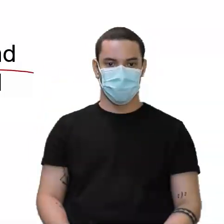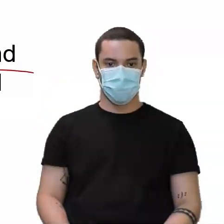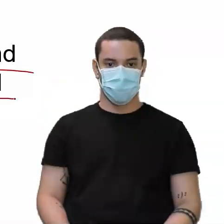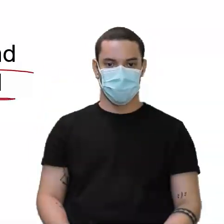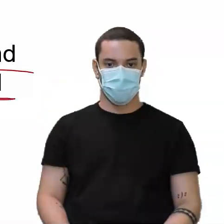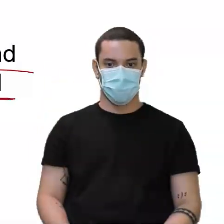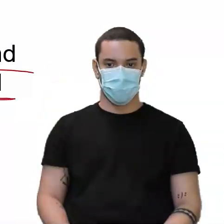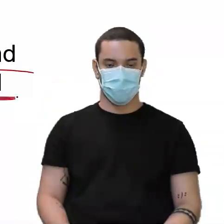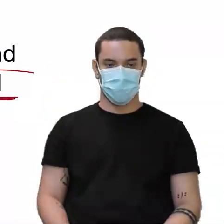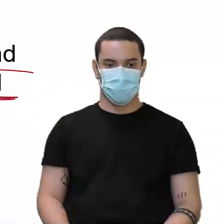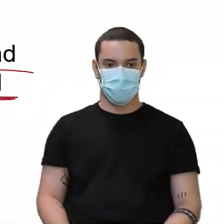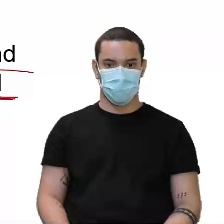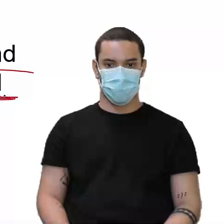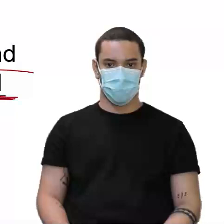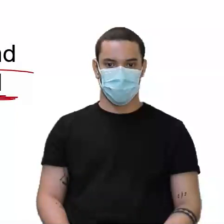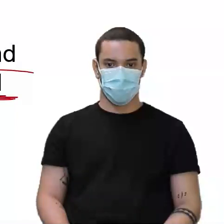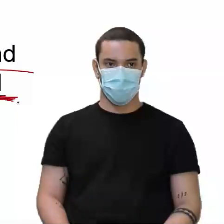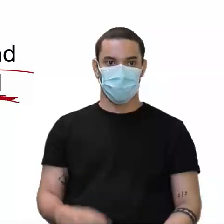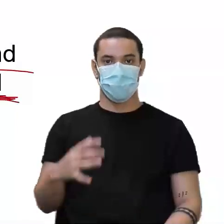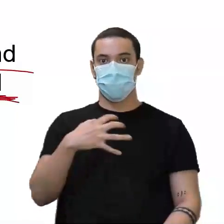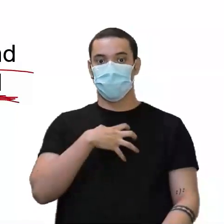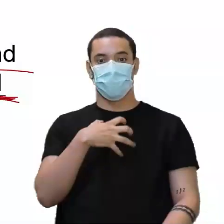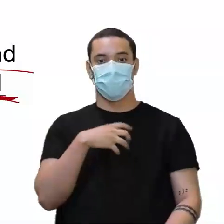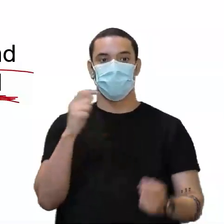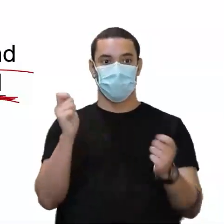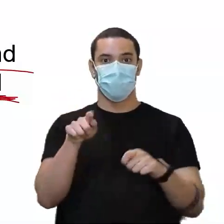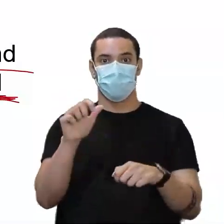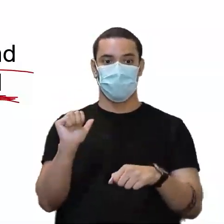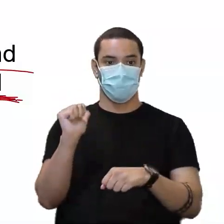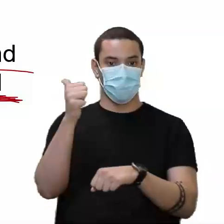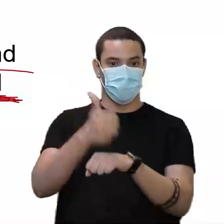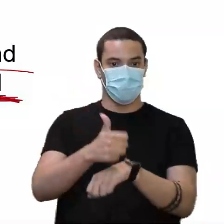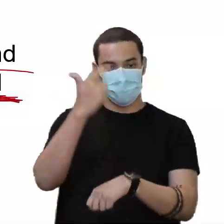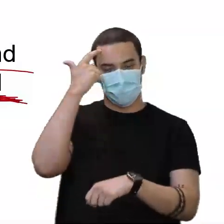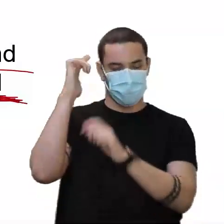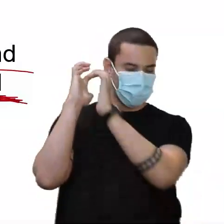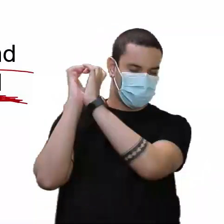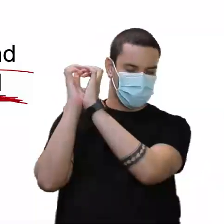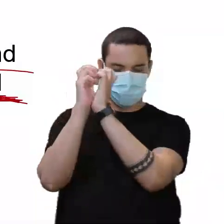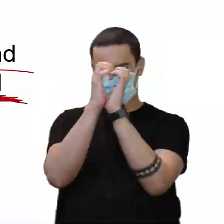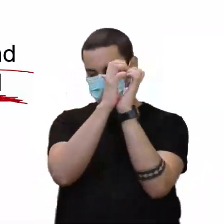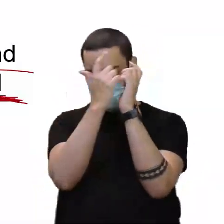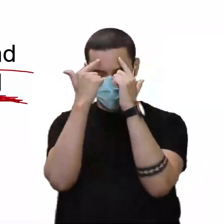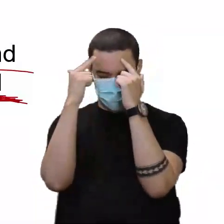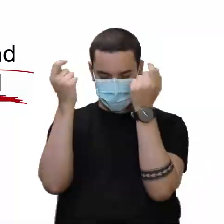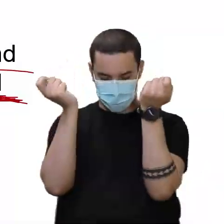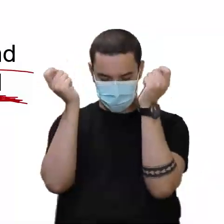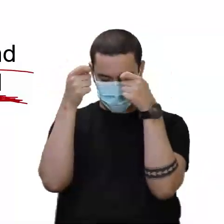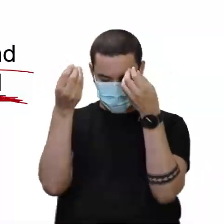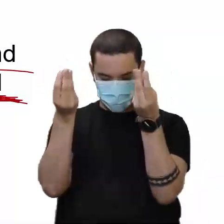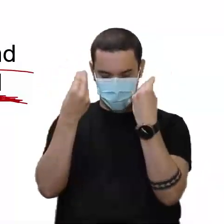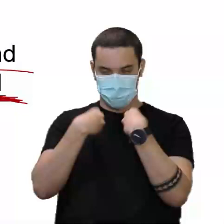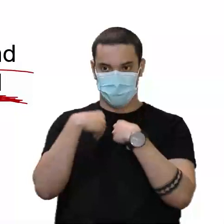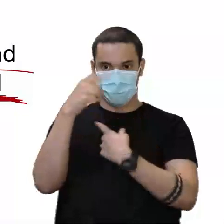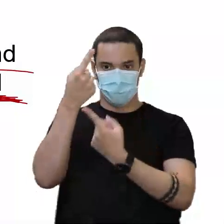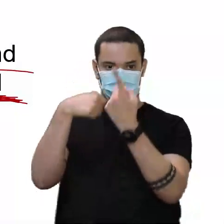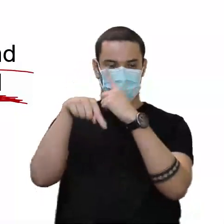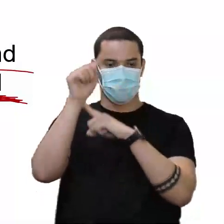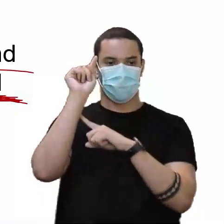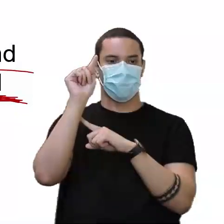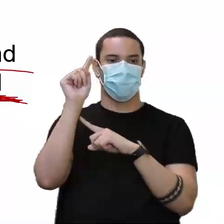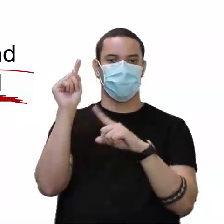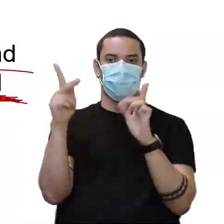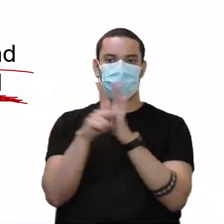A hub of reward é uma forma de você recompensar, uma parte do cérebro que dá essa sensação de recompensa, tá, no